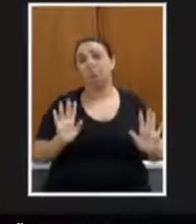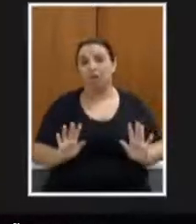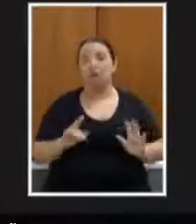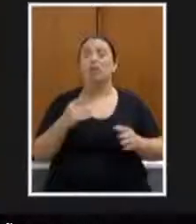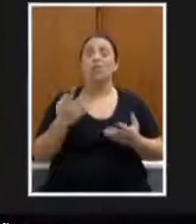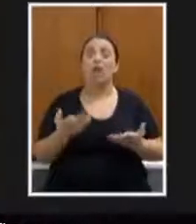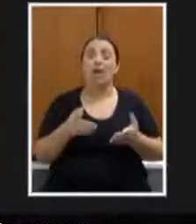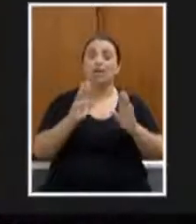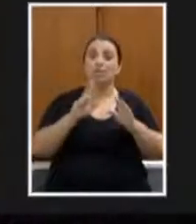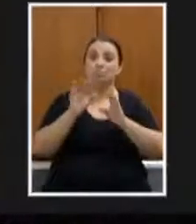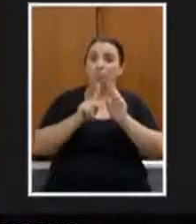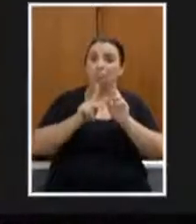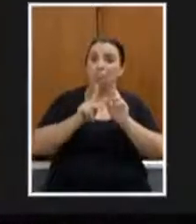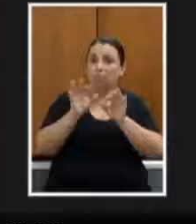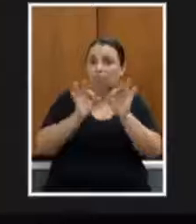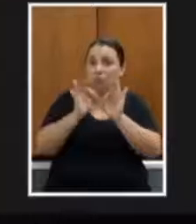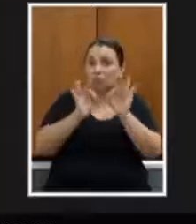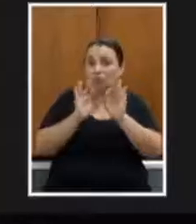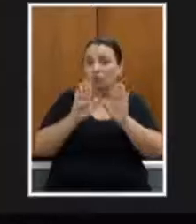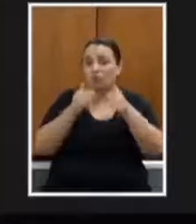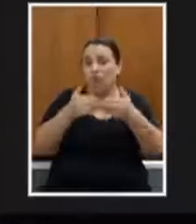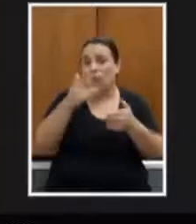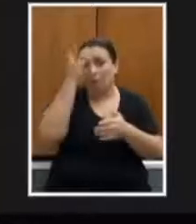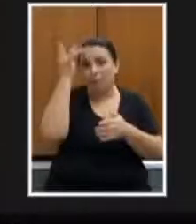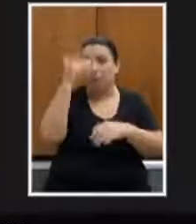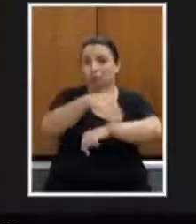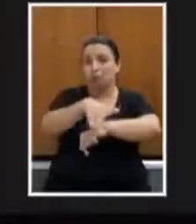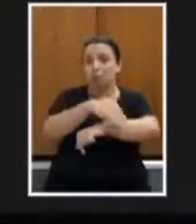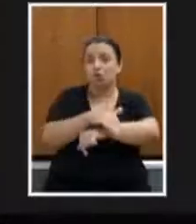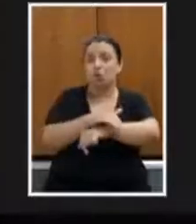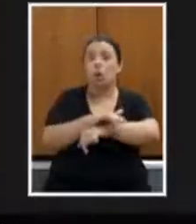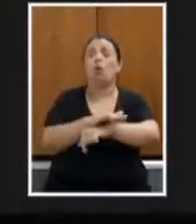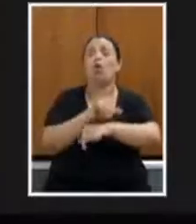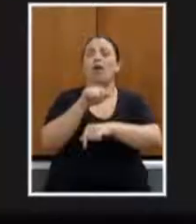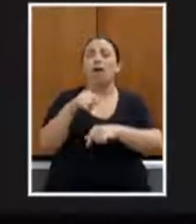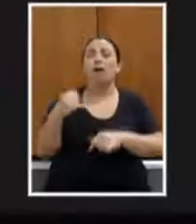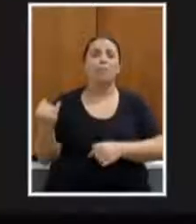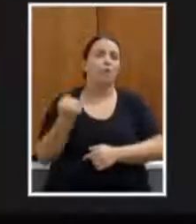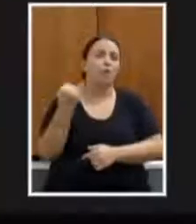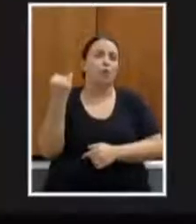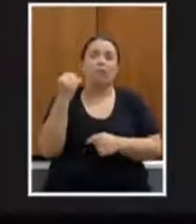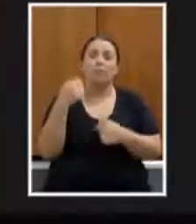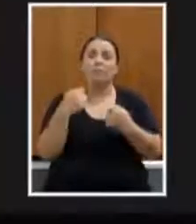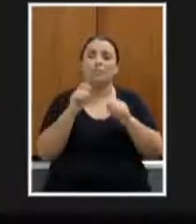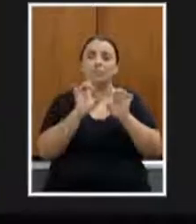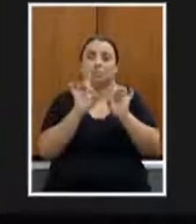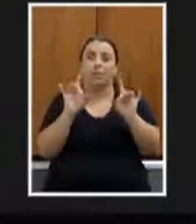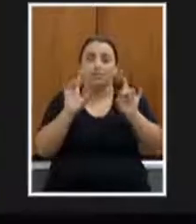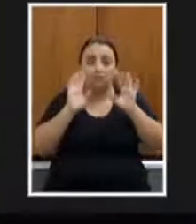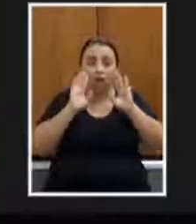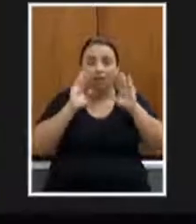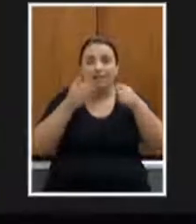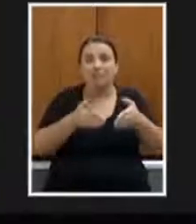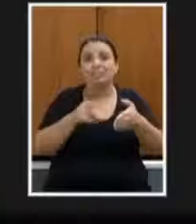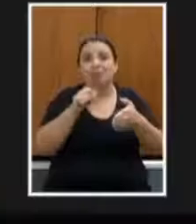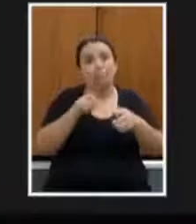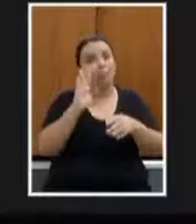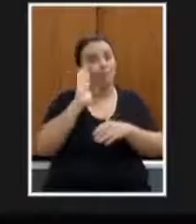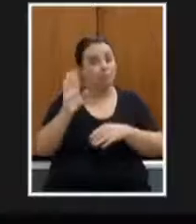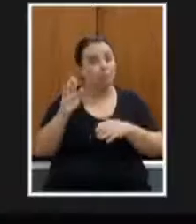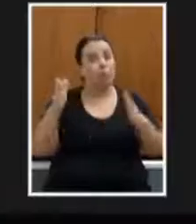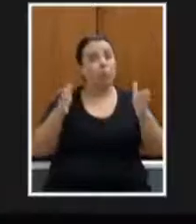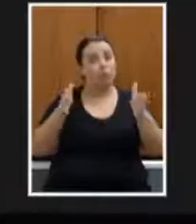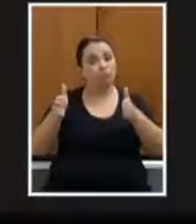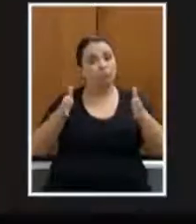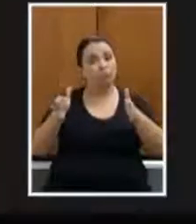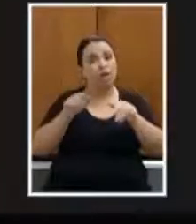situação de rua e que nós, juntamente com os gestores municipais, devemos dar uma atenção especial, principalmente nesse período de pandemia.